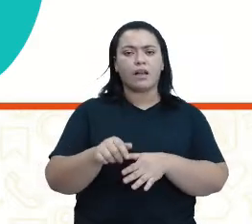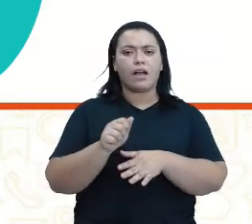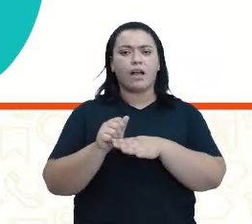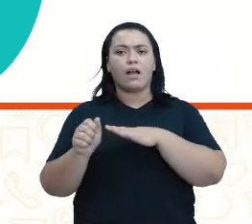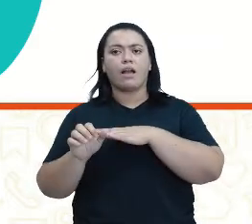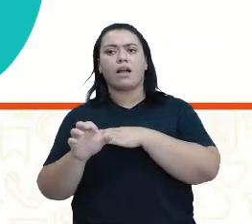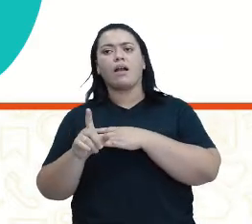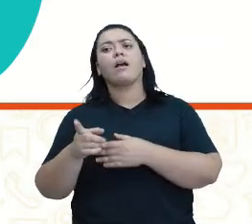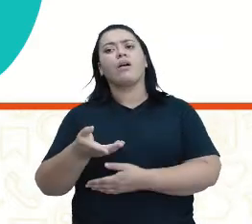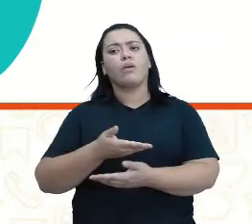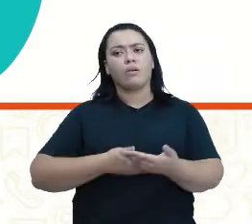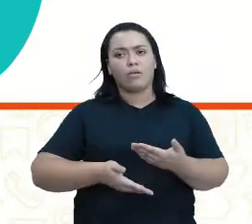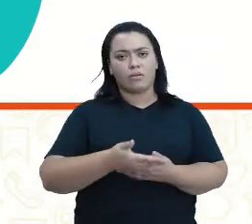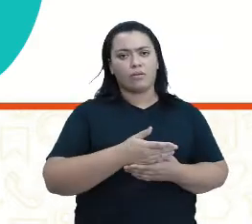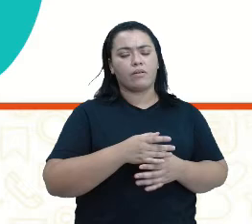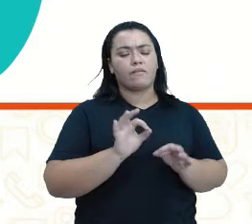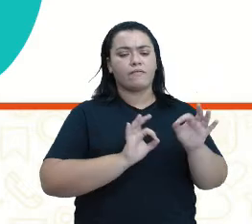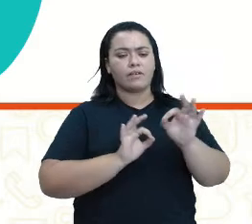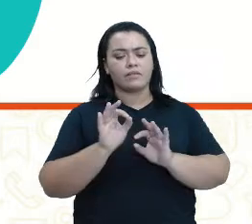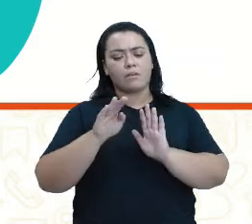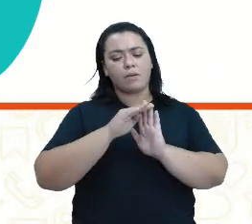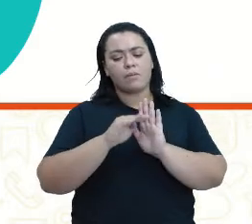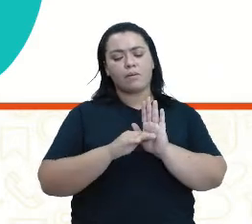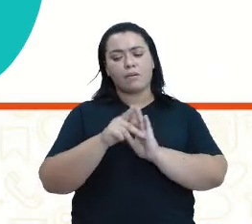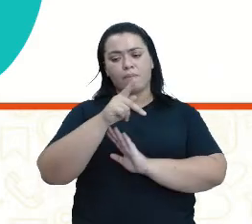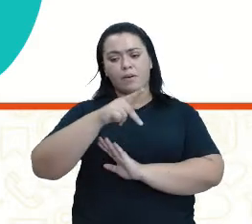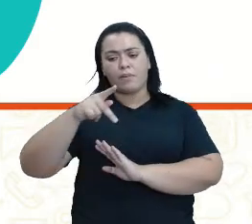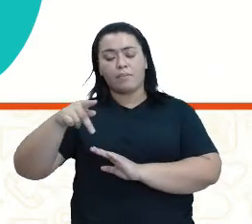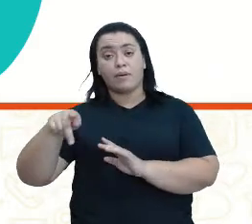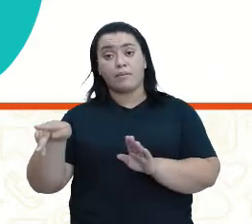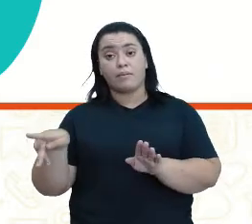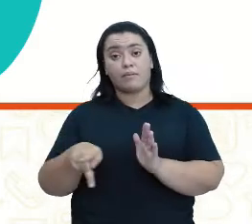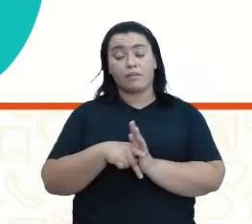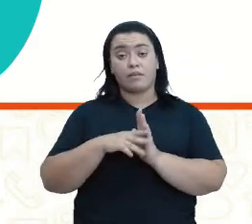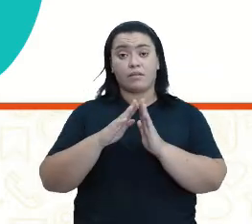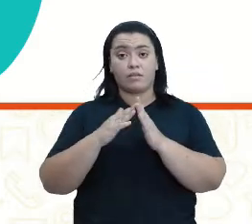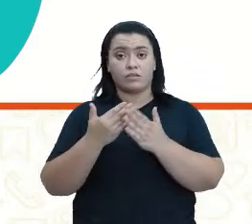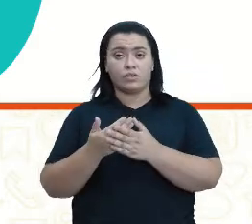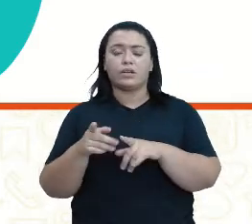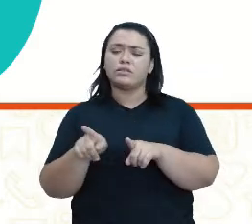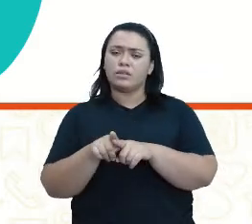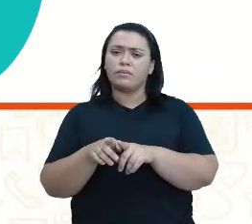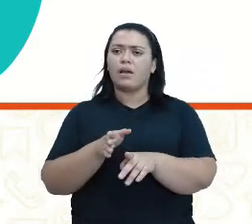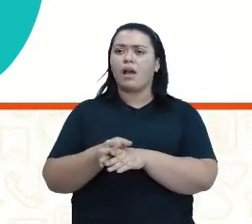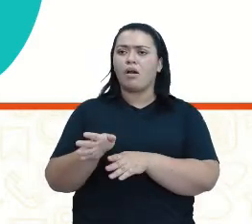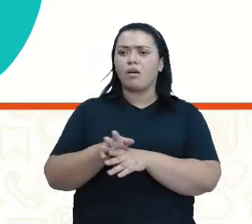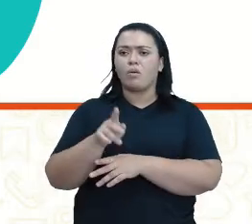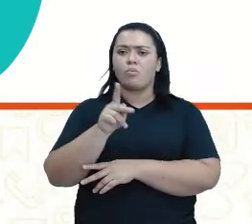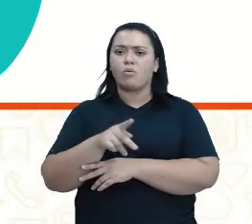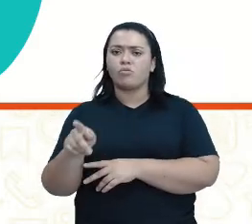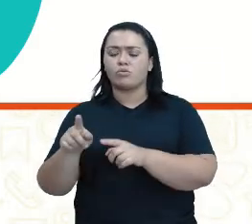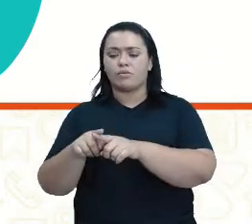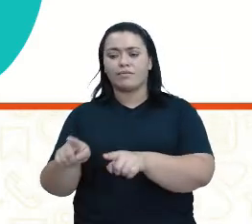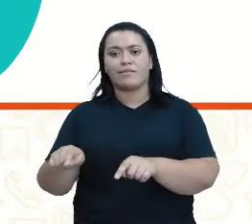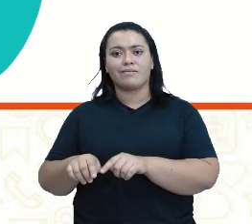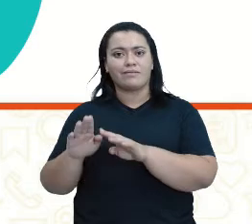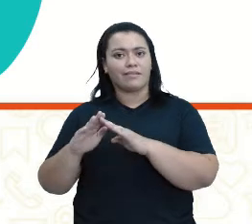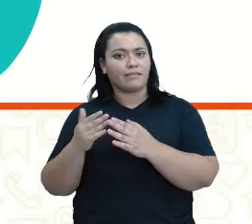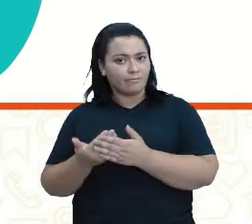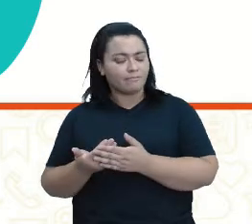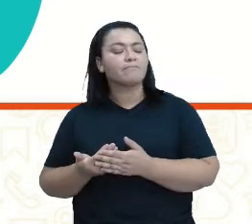na elaboração do PPP da escola, ele vai orientar os professores da sala